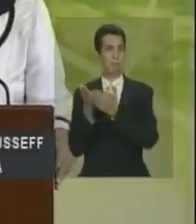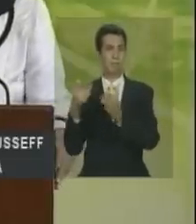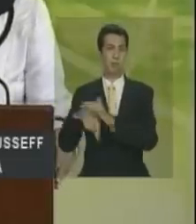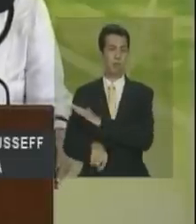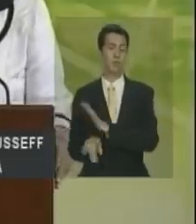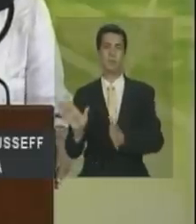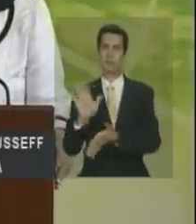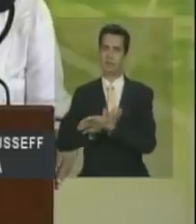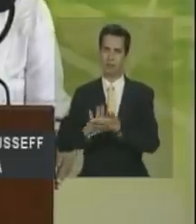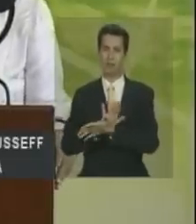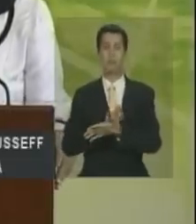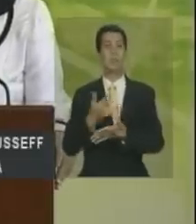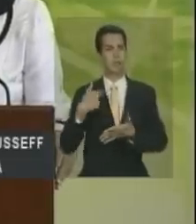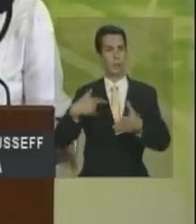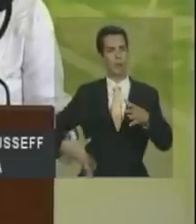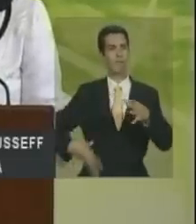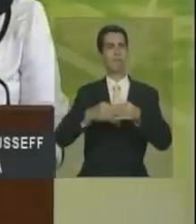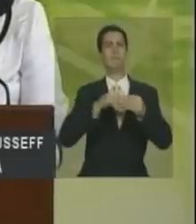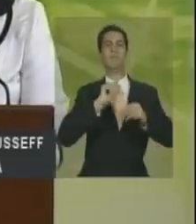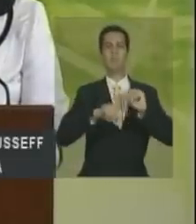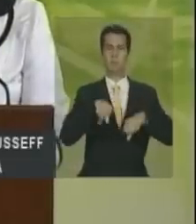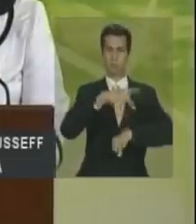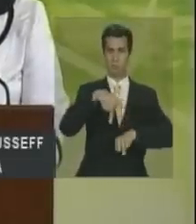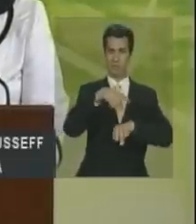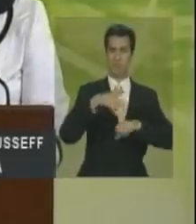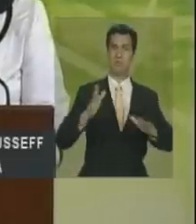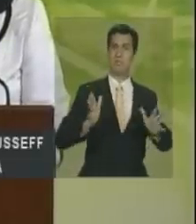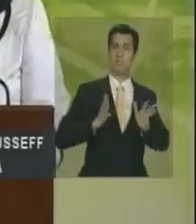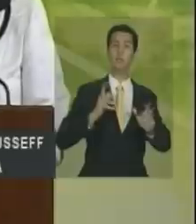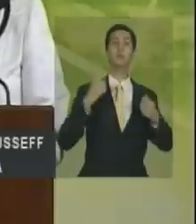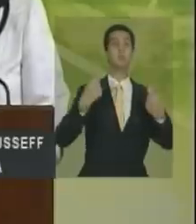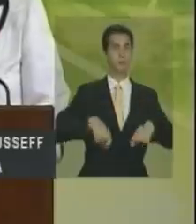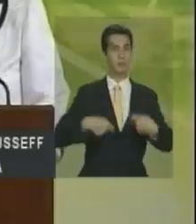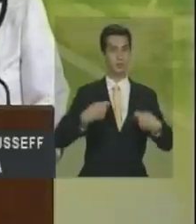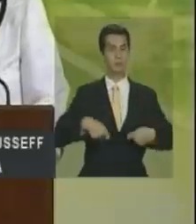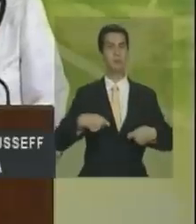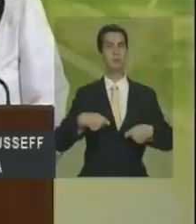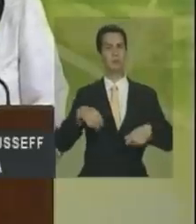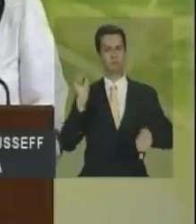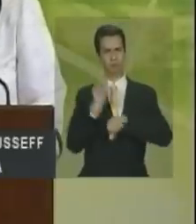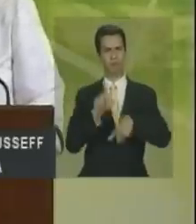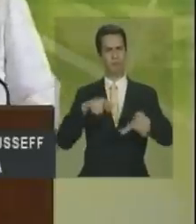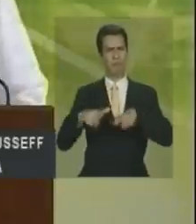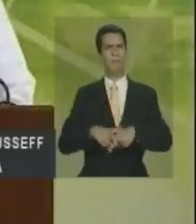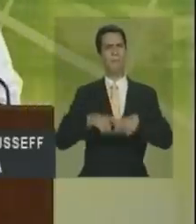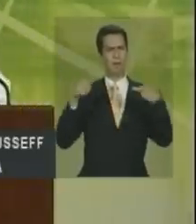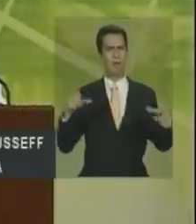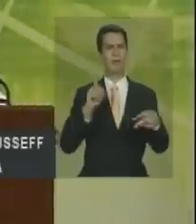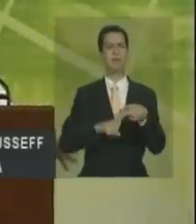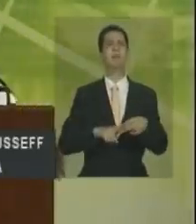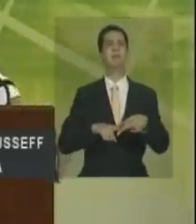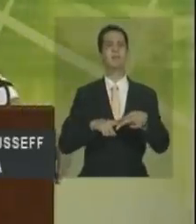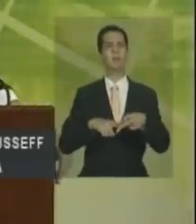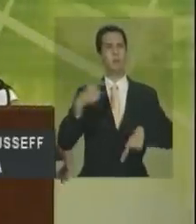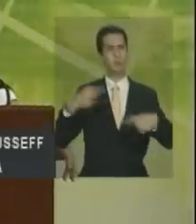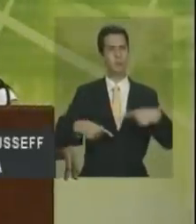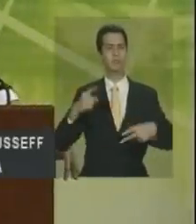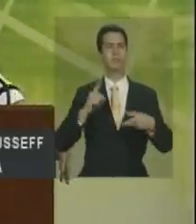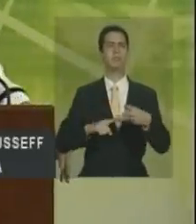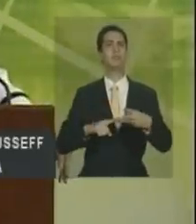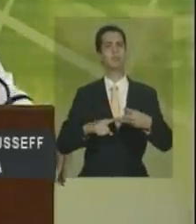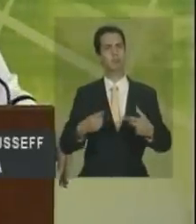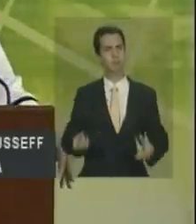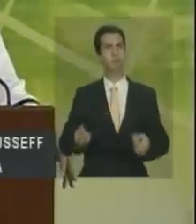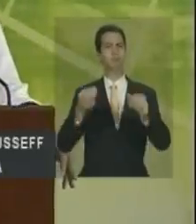cria empregos e se torna cada vez mais competitivo. Eu agora quero aqui